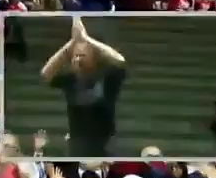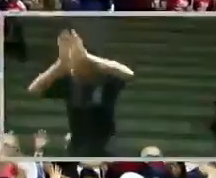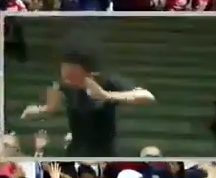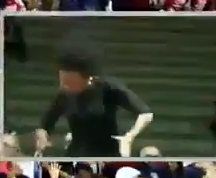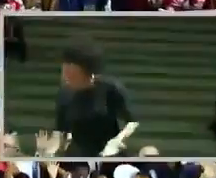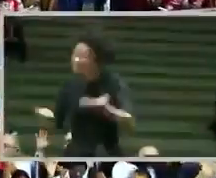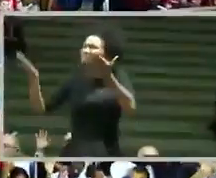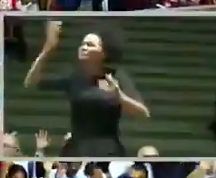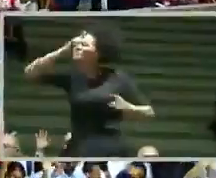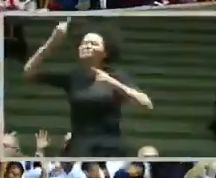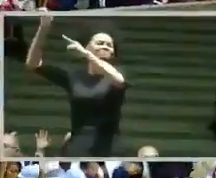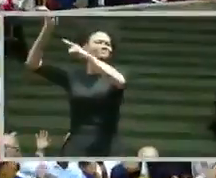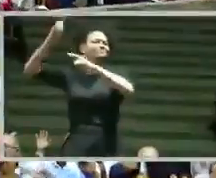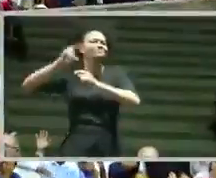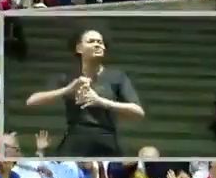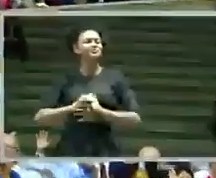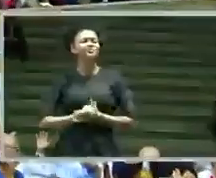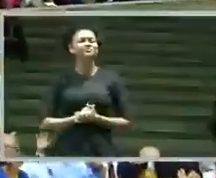adore Ele.